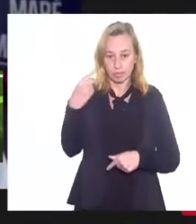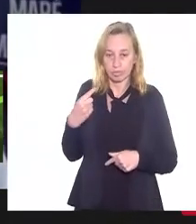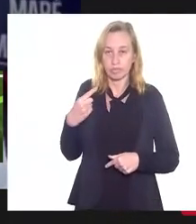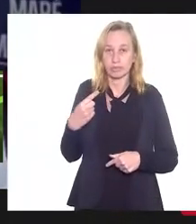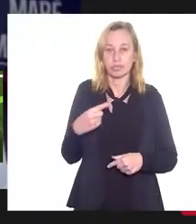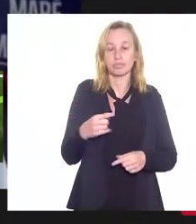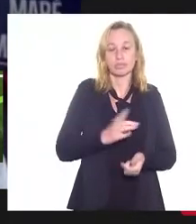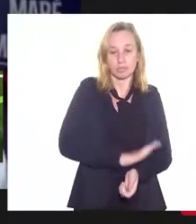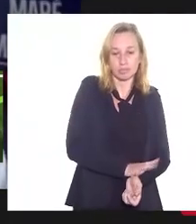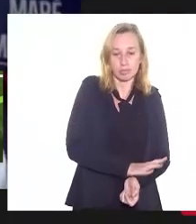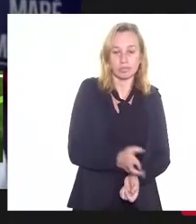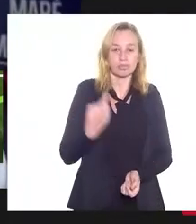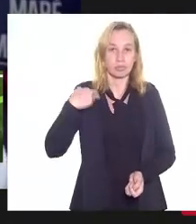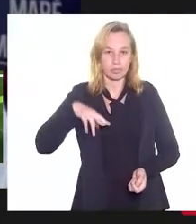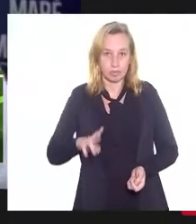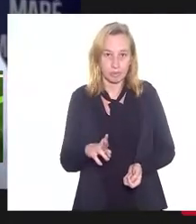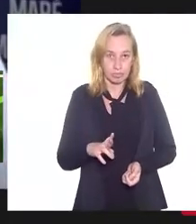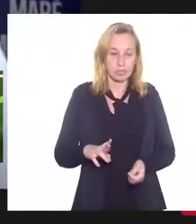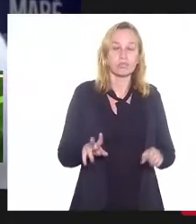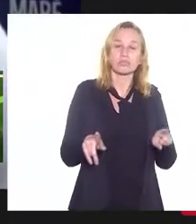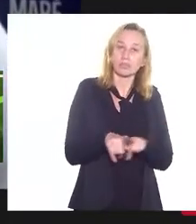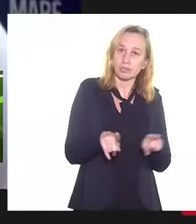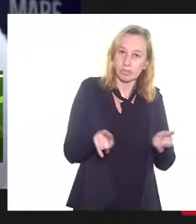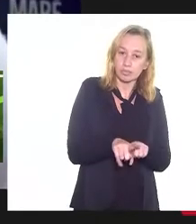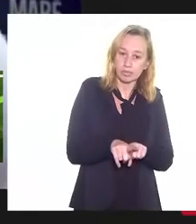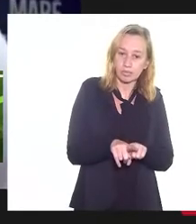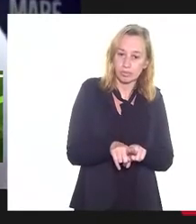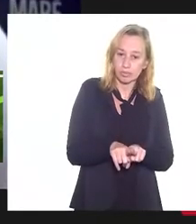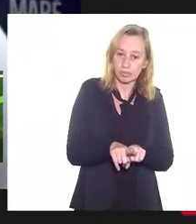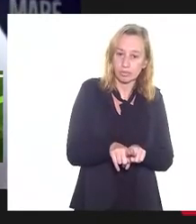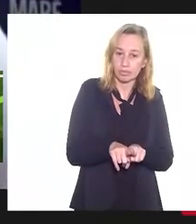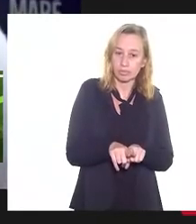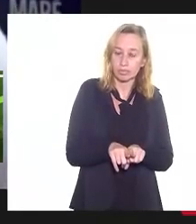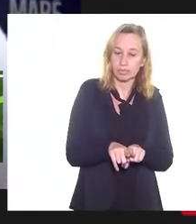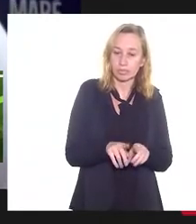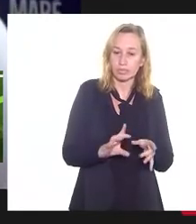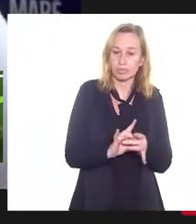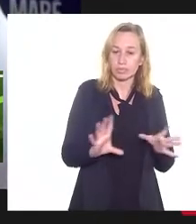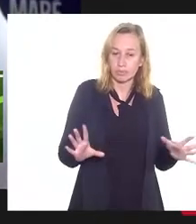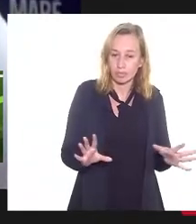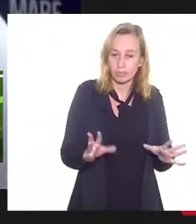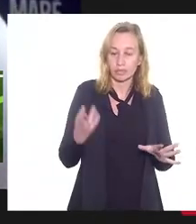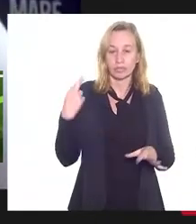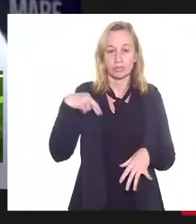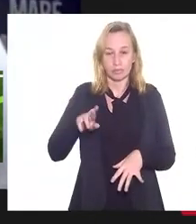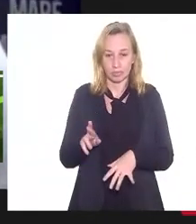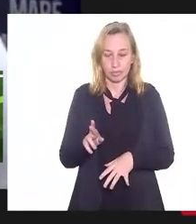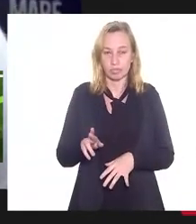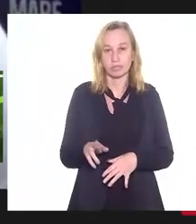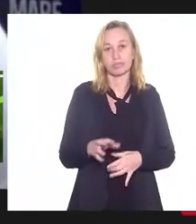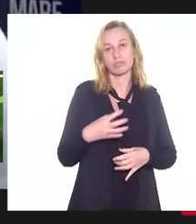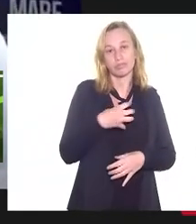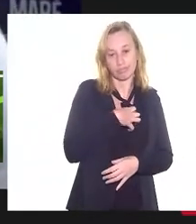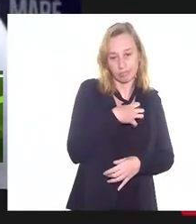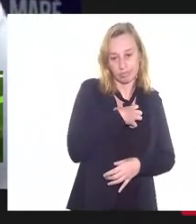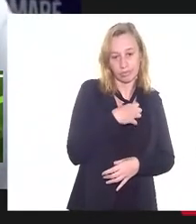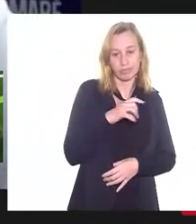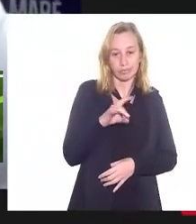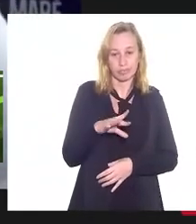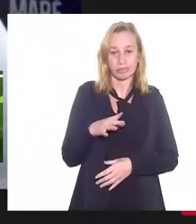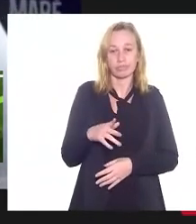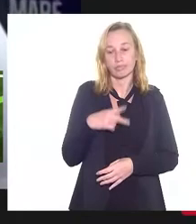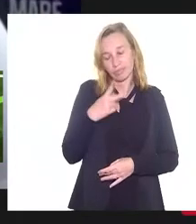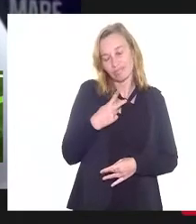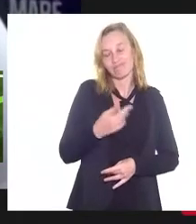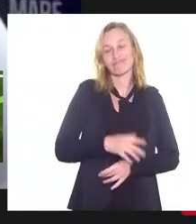aí do racismo religioso e também do cerceamento às liberdades religiosas. Então, nesse sentido, só fazer